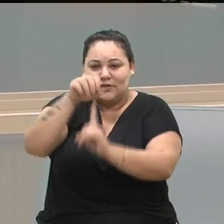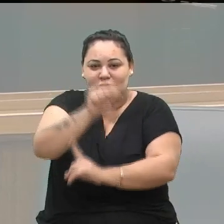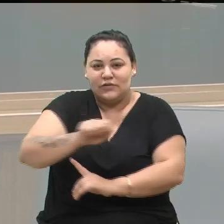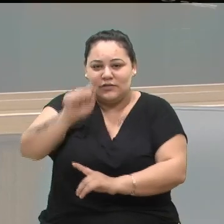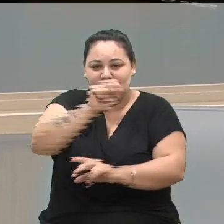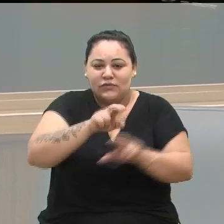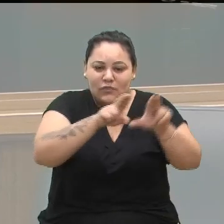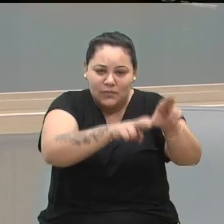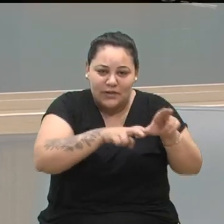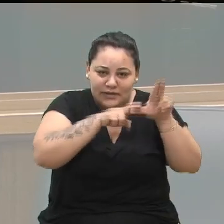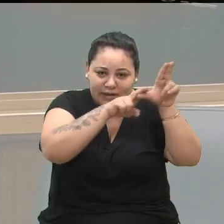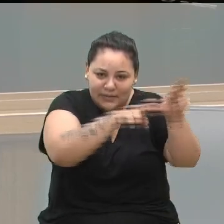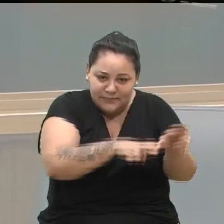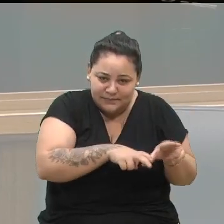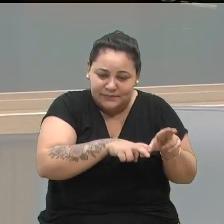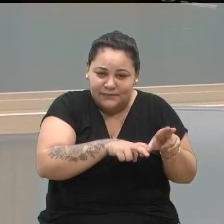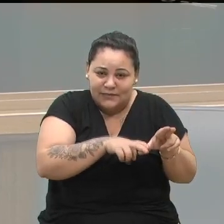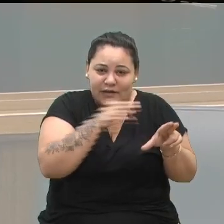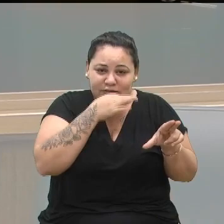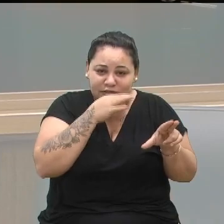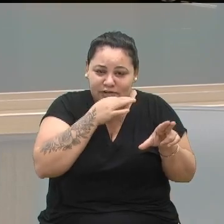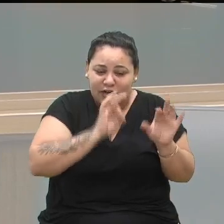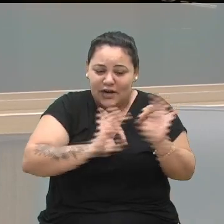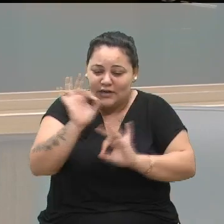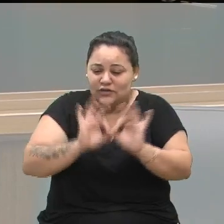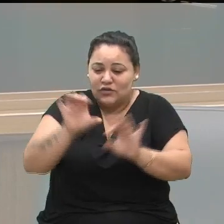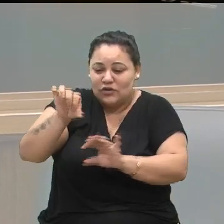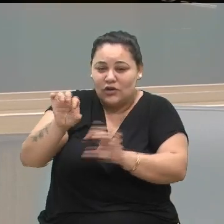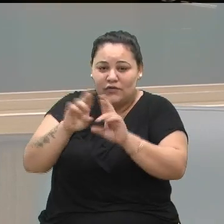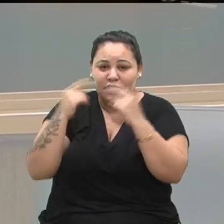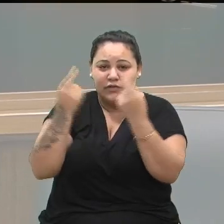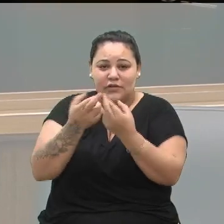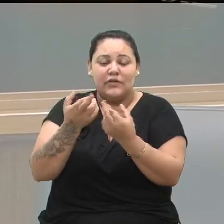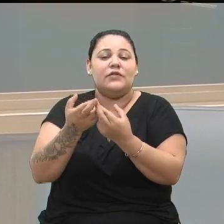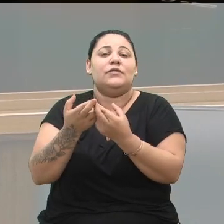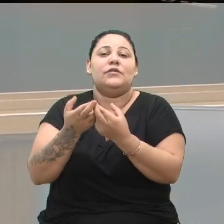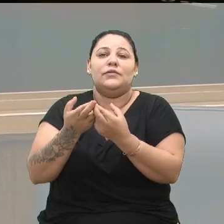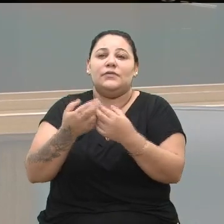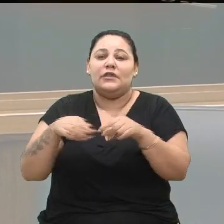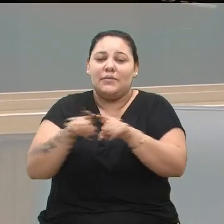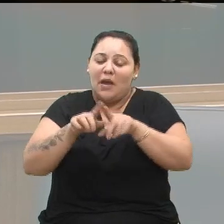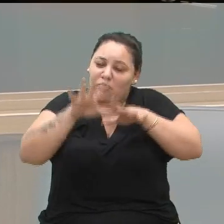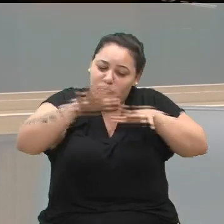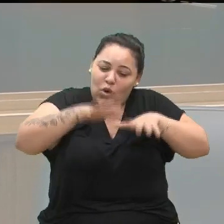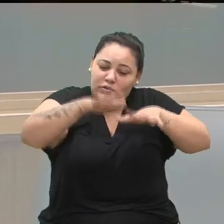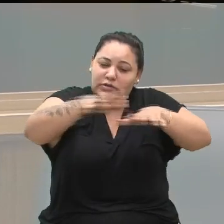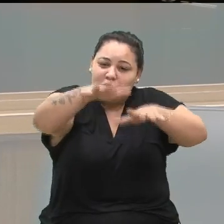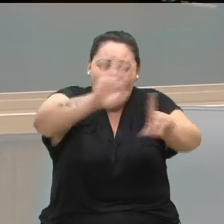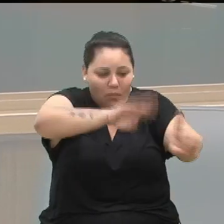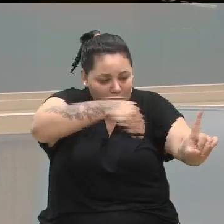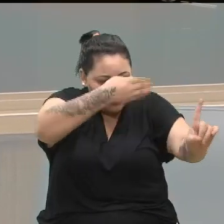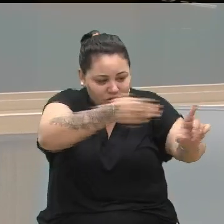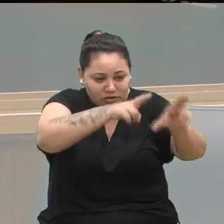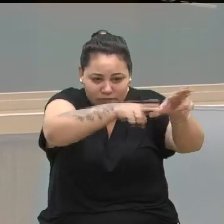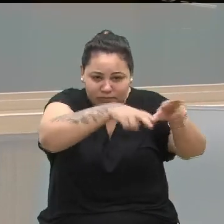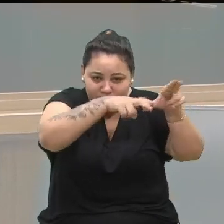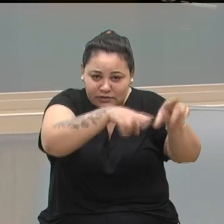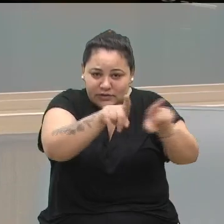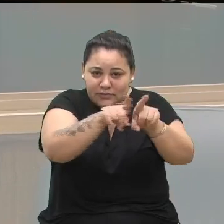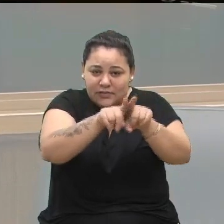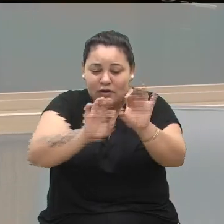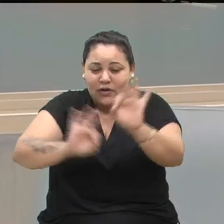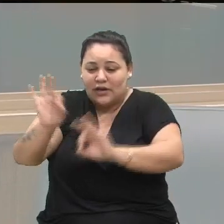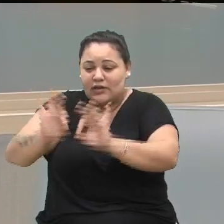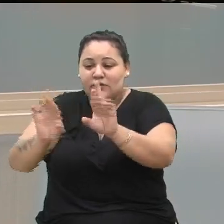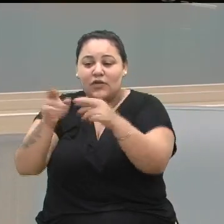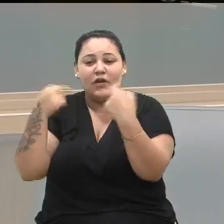Caxias organizou 9 congressos, conduziu 7 procissões em honra ao Orixá Ogum e realizou cerimônias de entrega do troféu